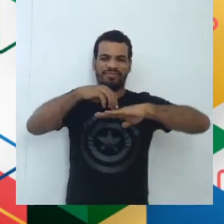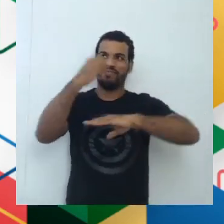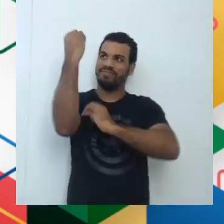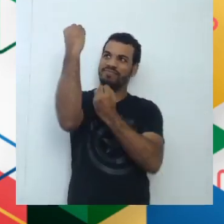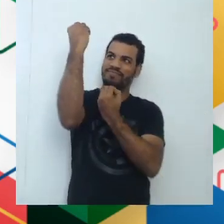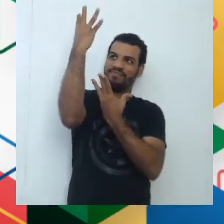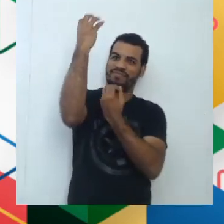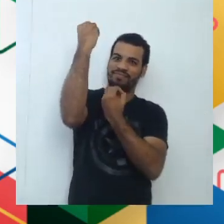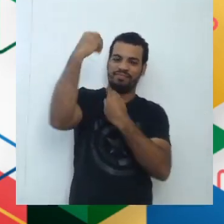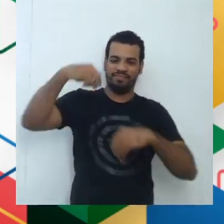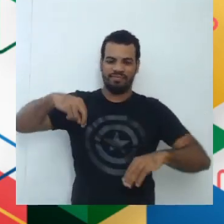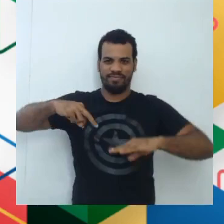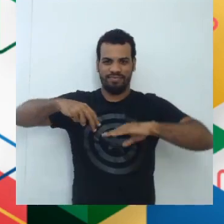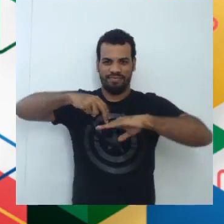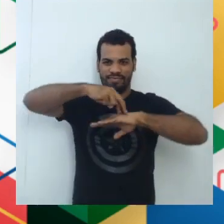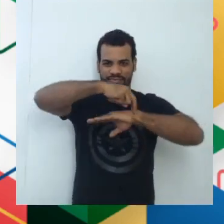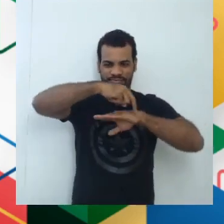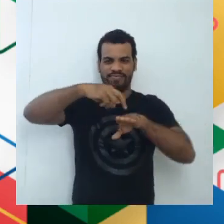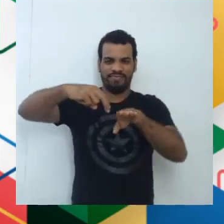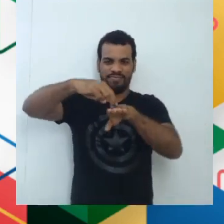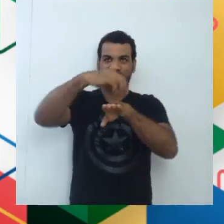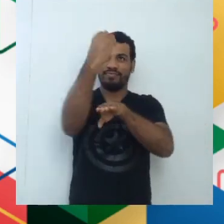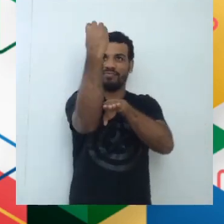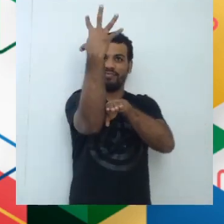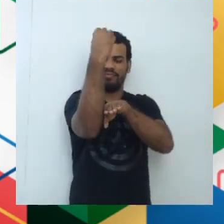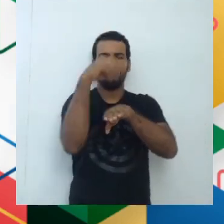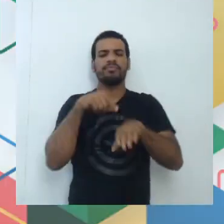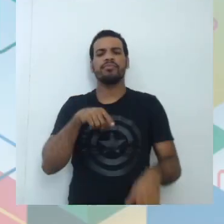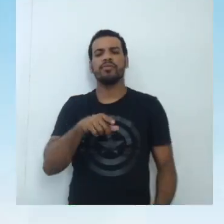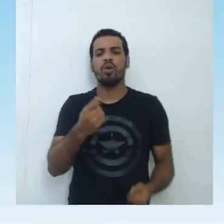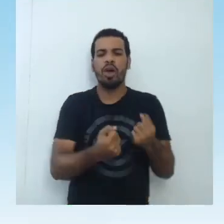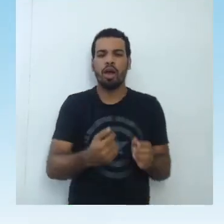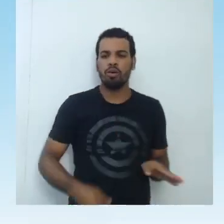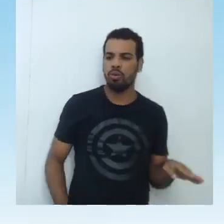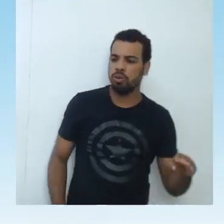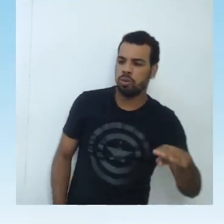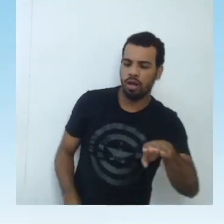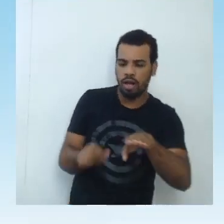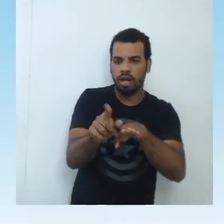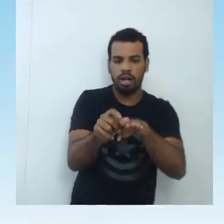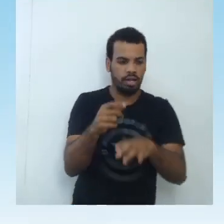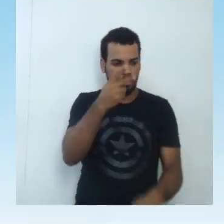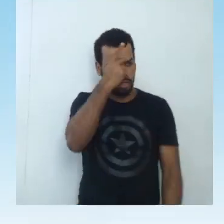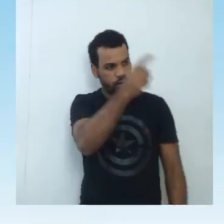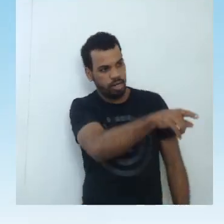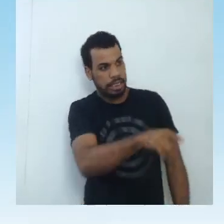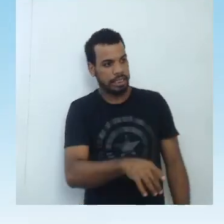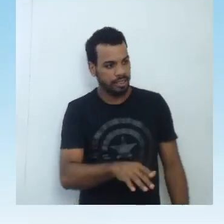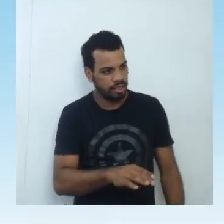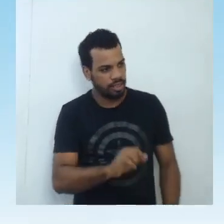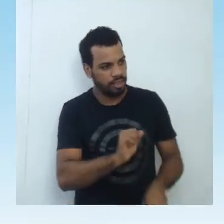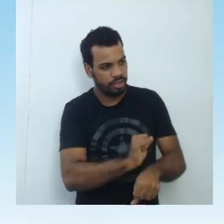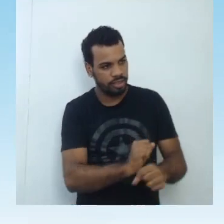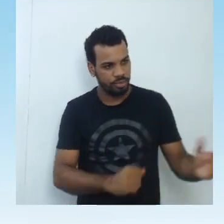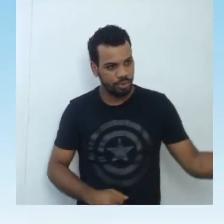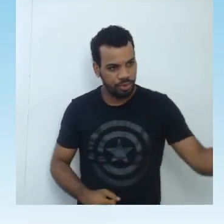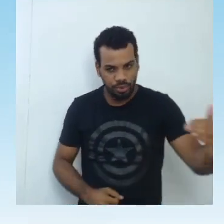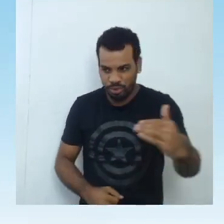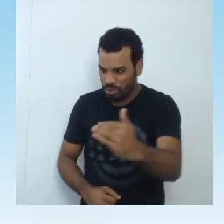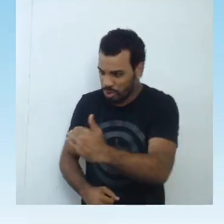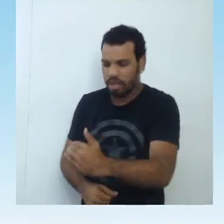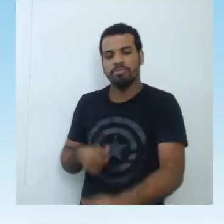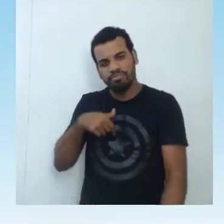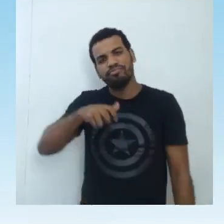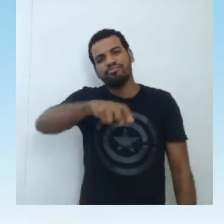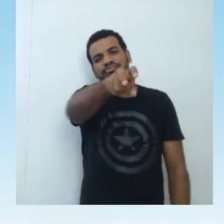se comportar no trânsito ali na travessia da rua, tá certo? Lembrando que essa ação é uma ação que